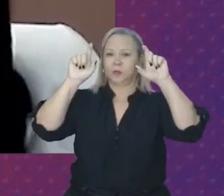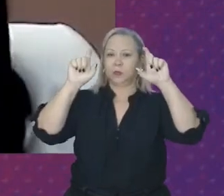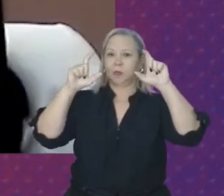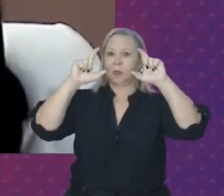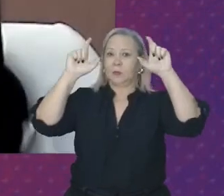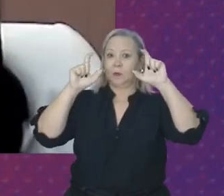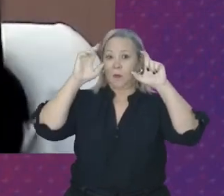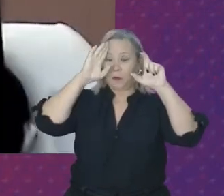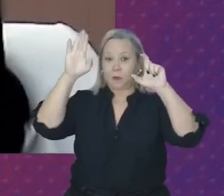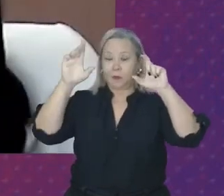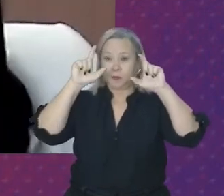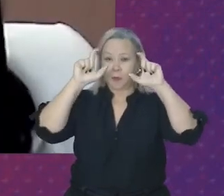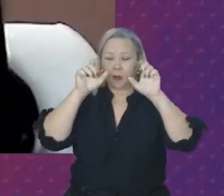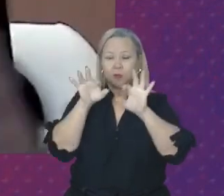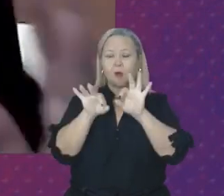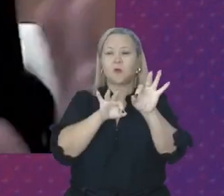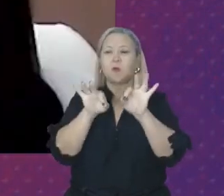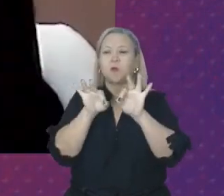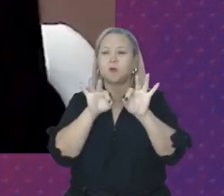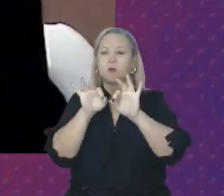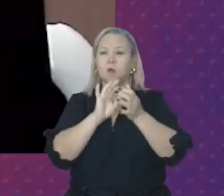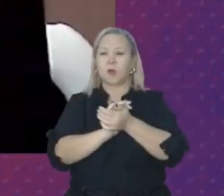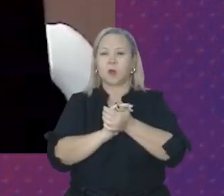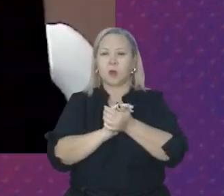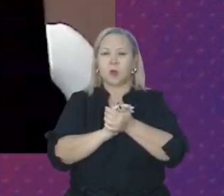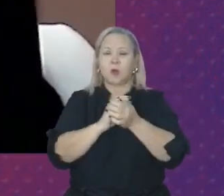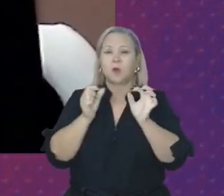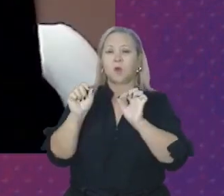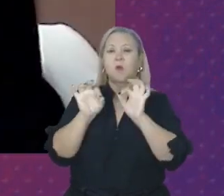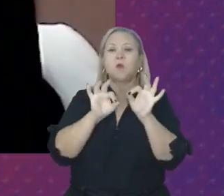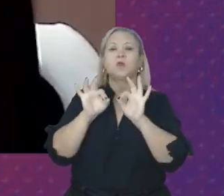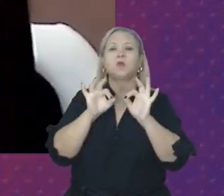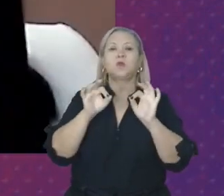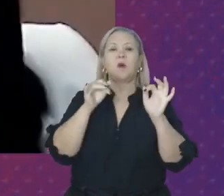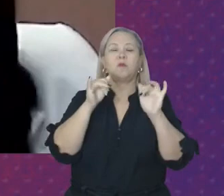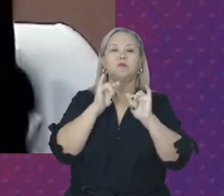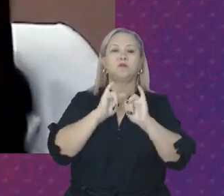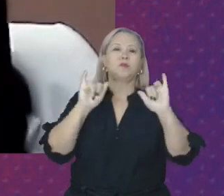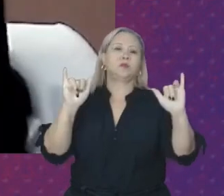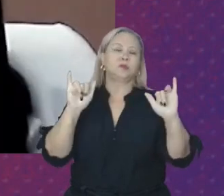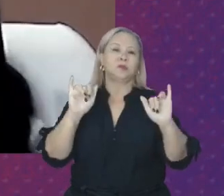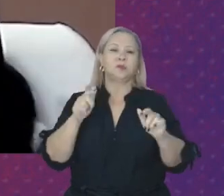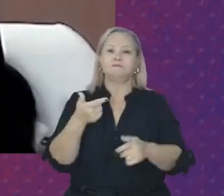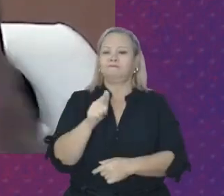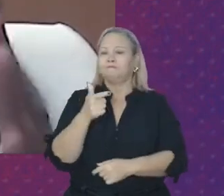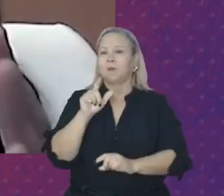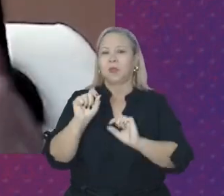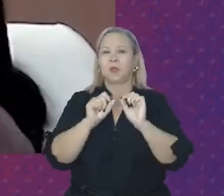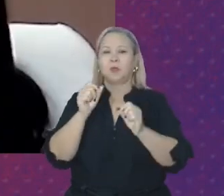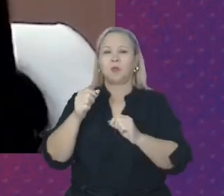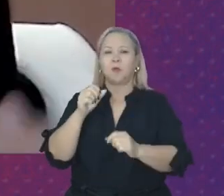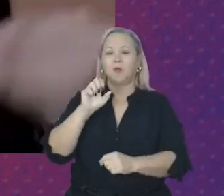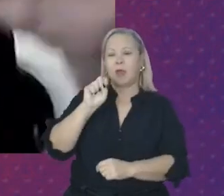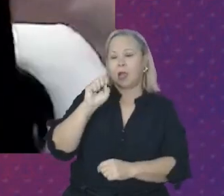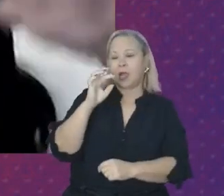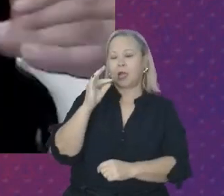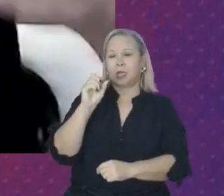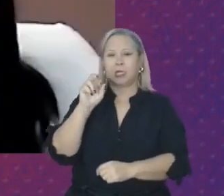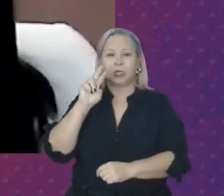espaço de construção de reputação e não para você usar como um stories. O feed não é para você